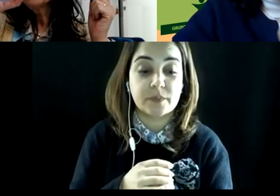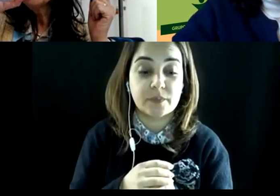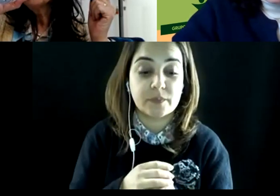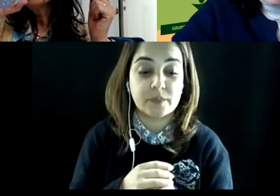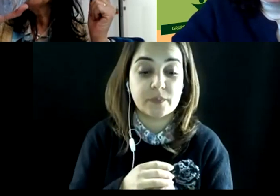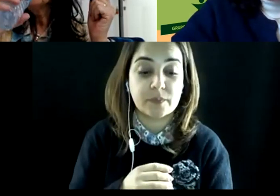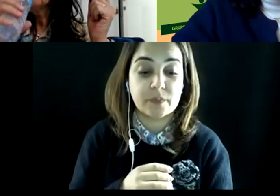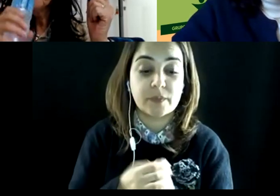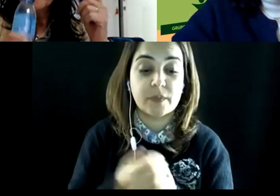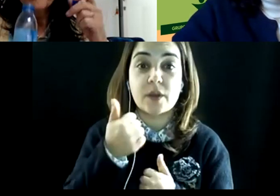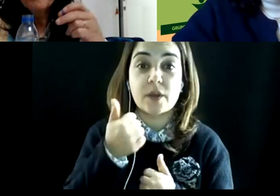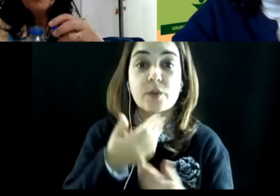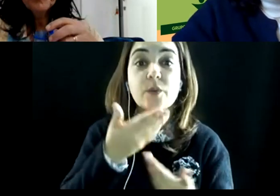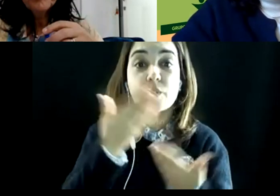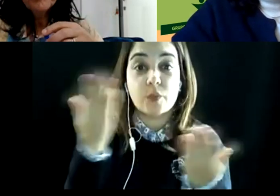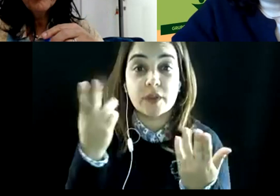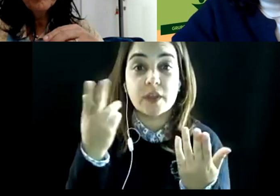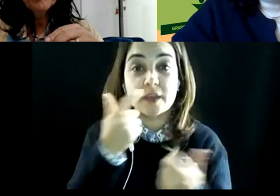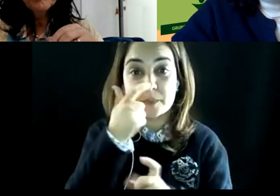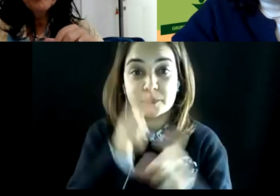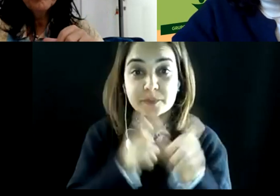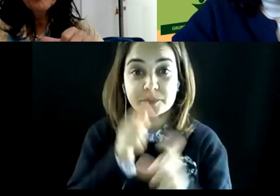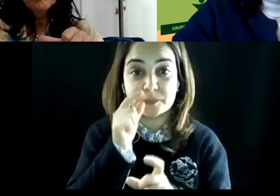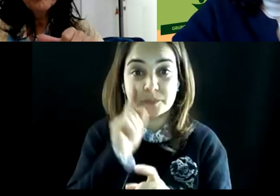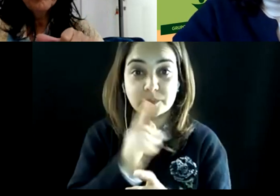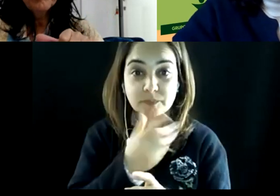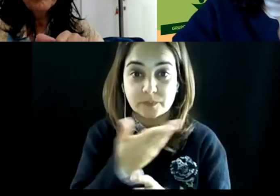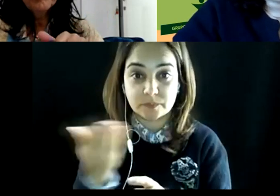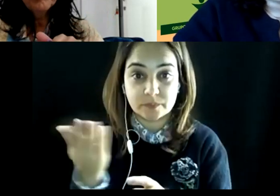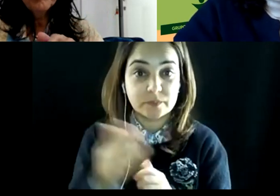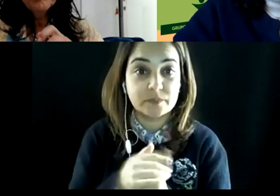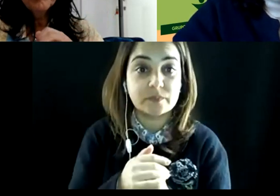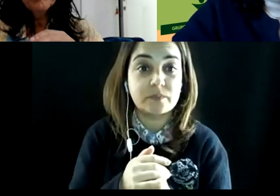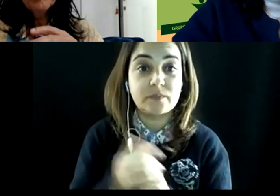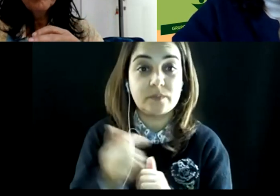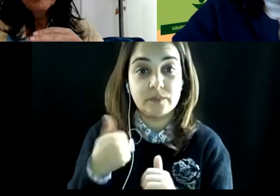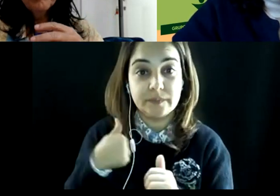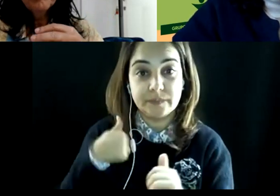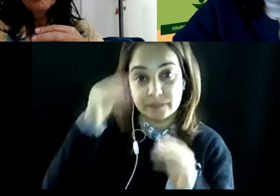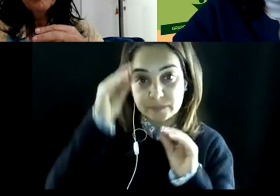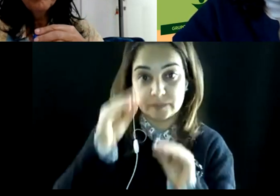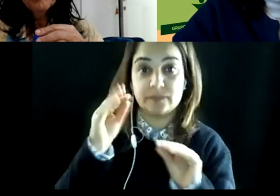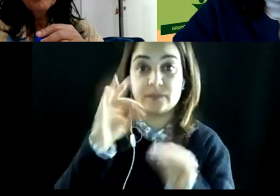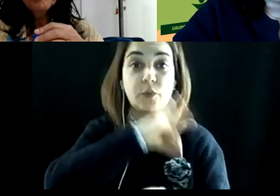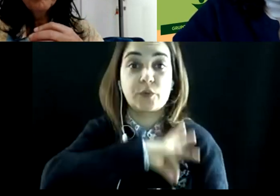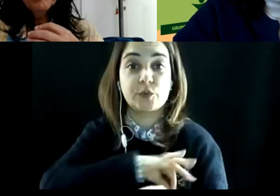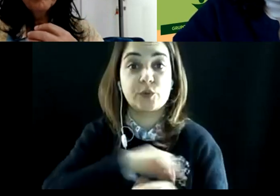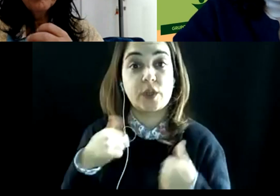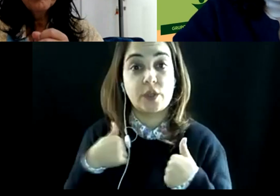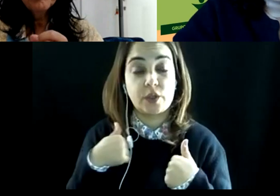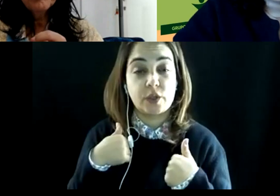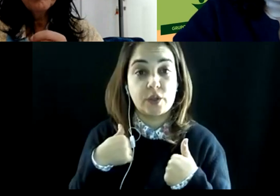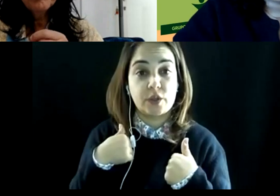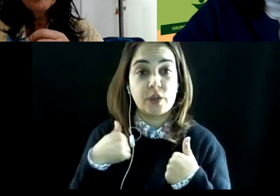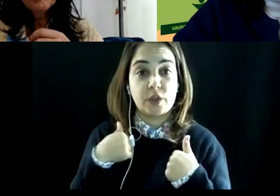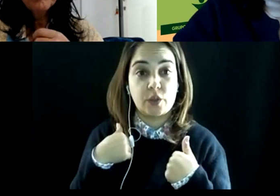dia a todas e a todos. Eu tenho, no ensino profissional, tenho aquela coisa que sou a pessoa que fez o pleno,